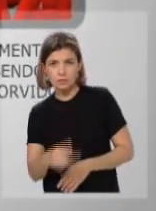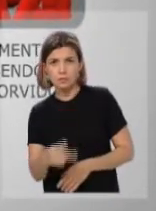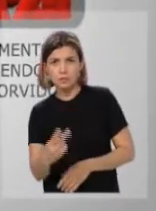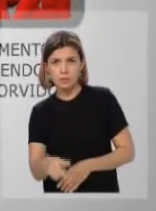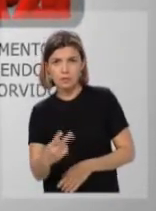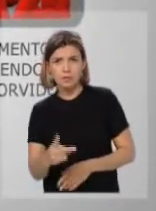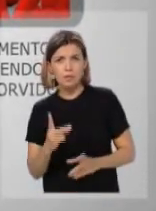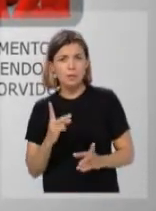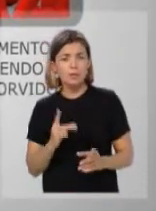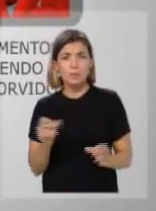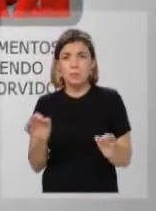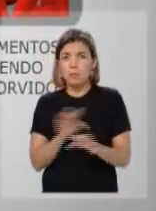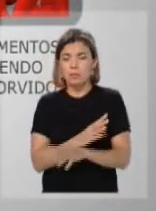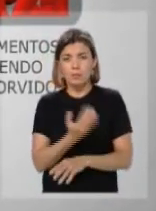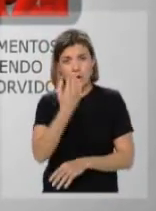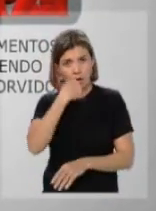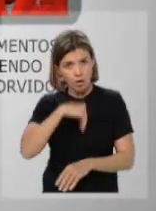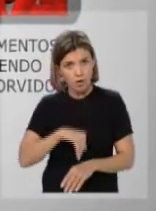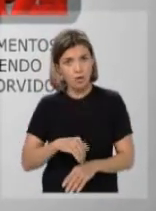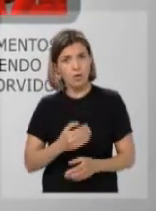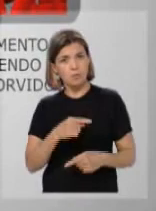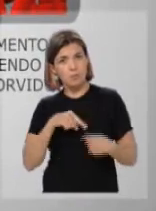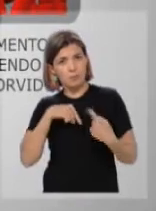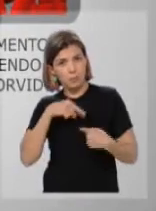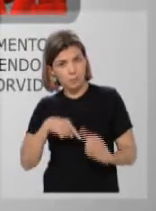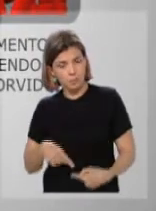rotíferos possuem um sistema digestório completo.